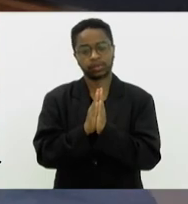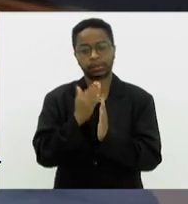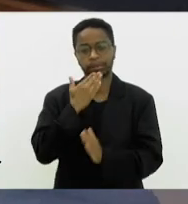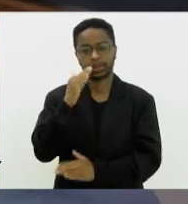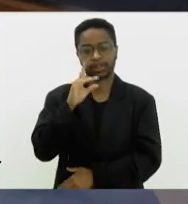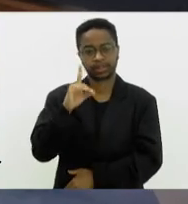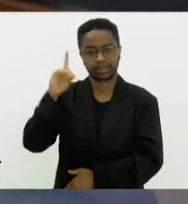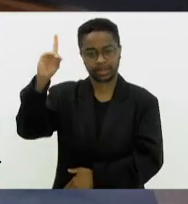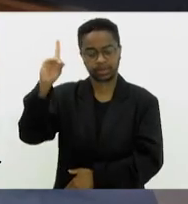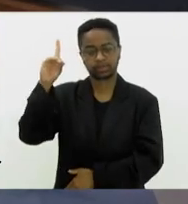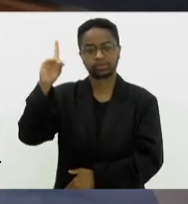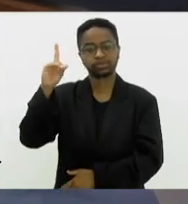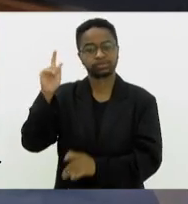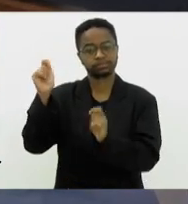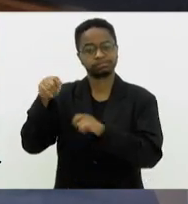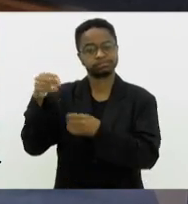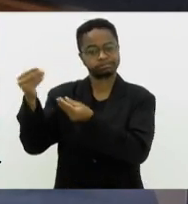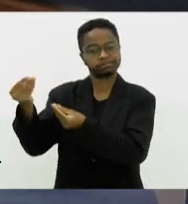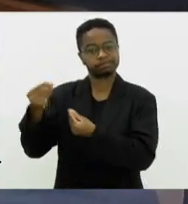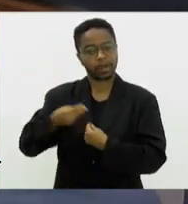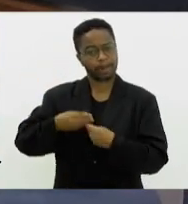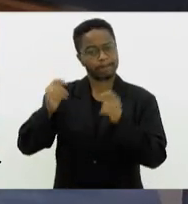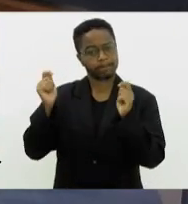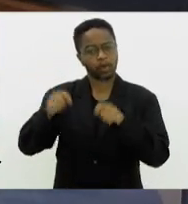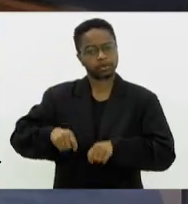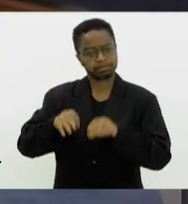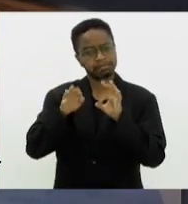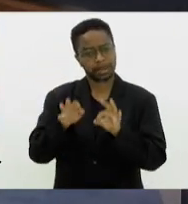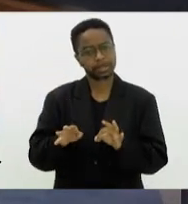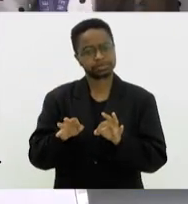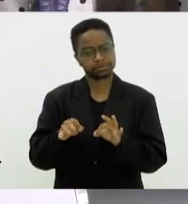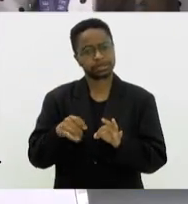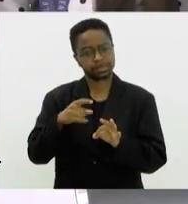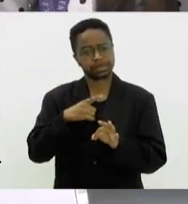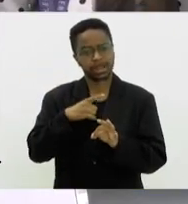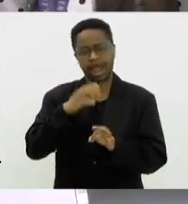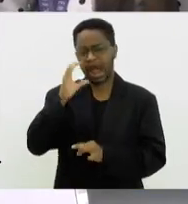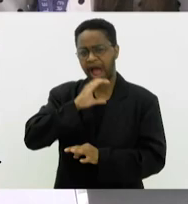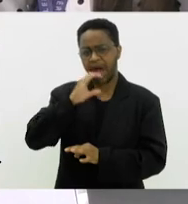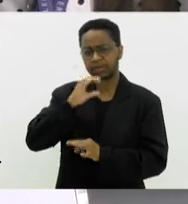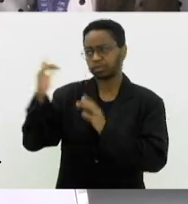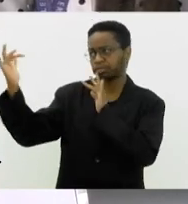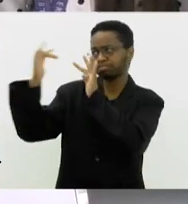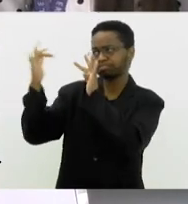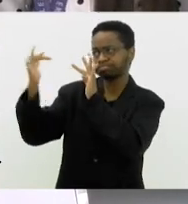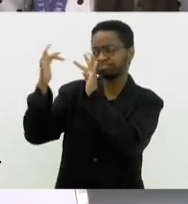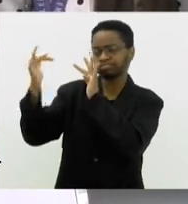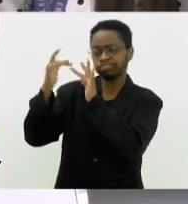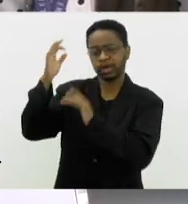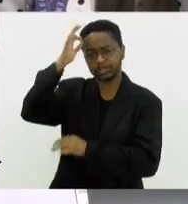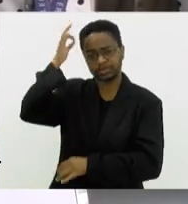ele possa, inclusive, lhe dar esta possibilidade de ter este acesso rápido também ao Espírito